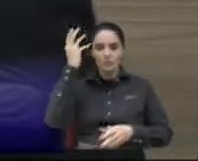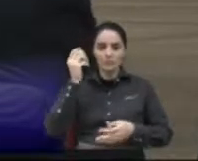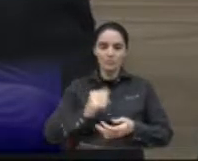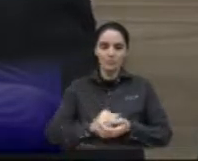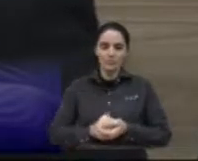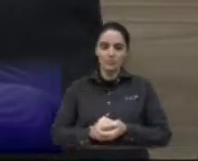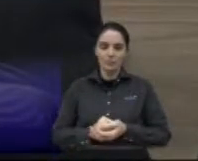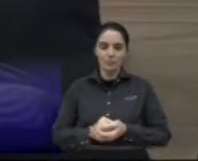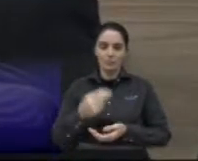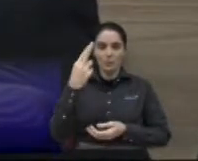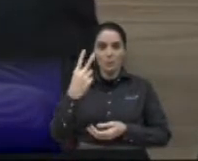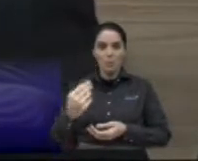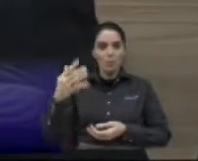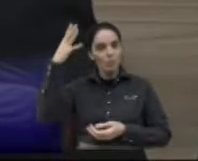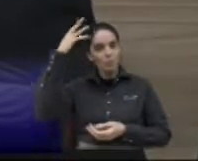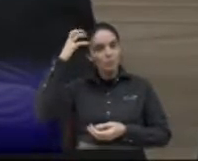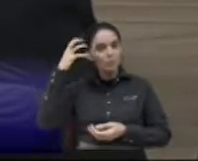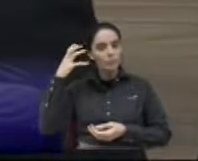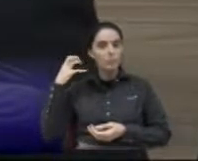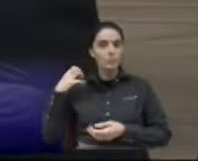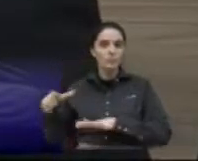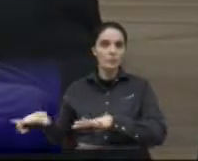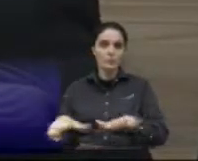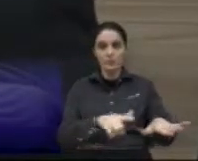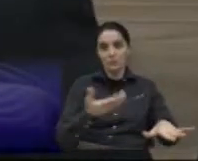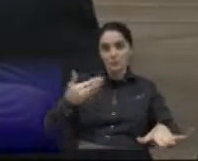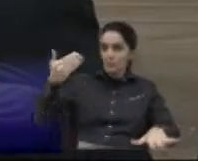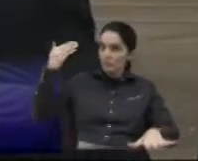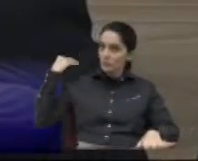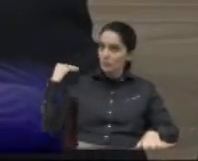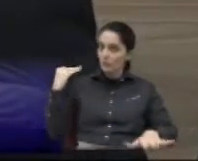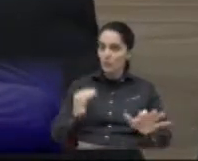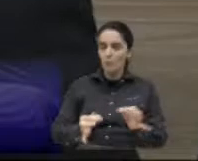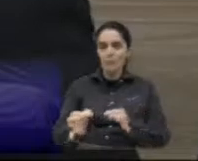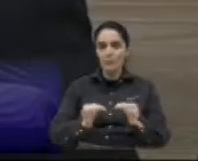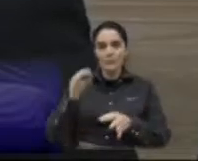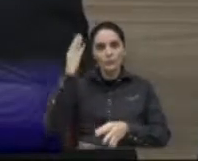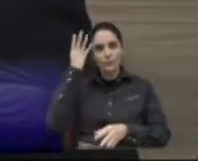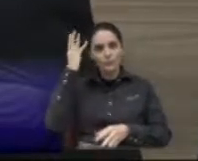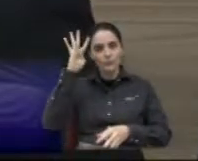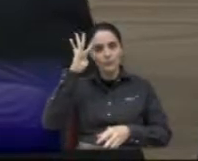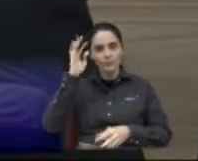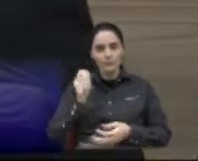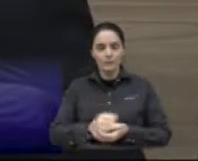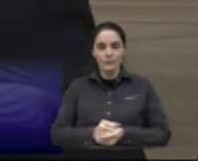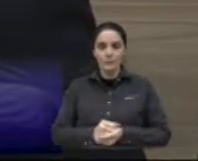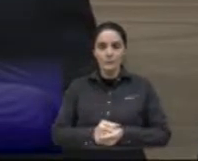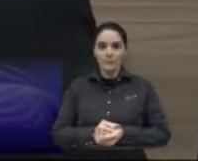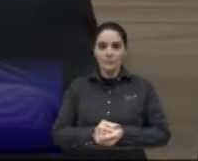o da Lubogo. E na semana passada nós fizemos um projeto de resolução para a